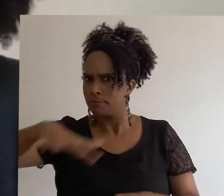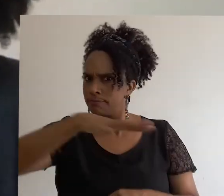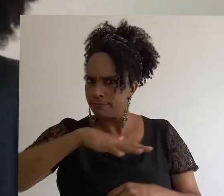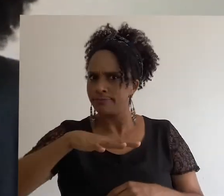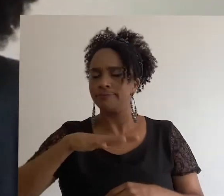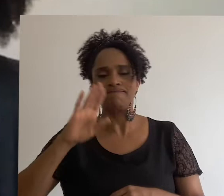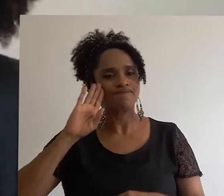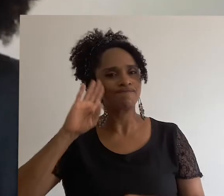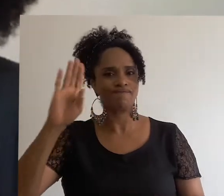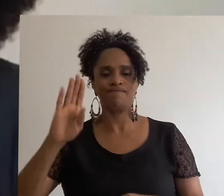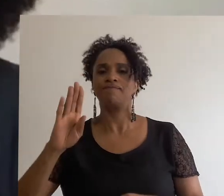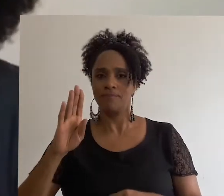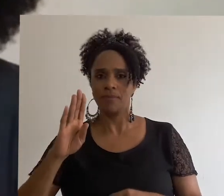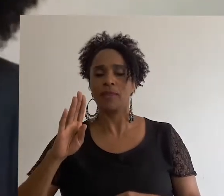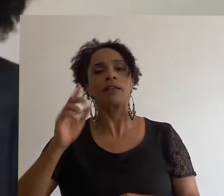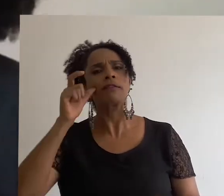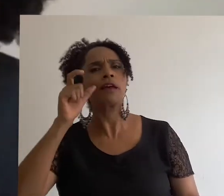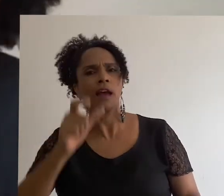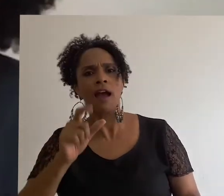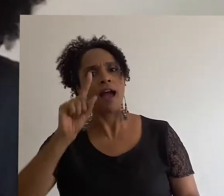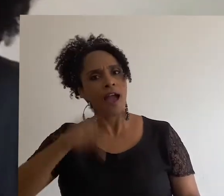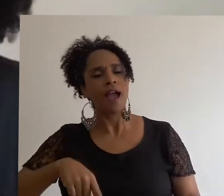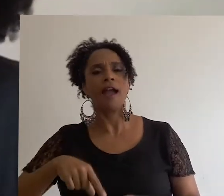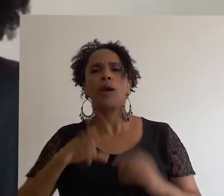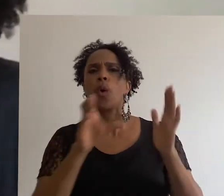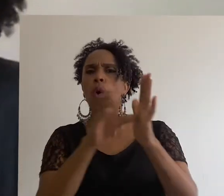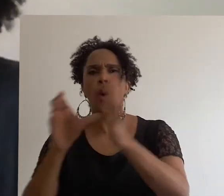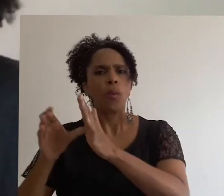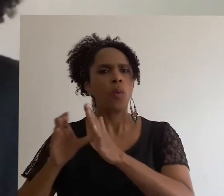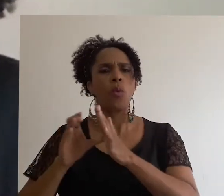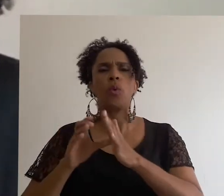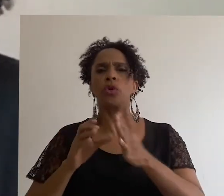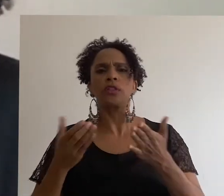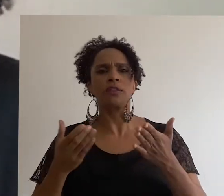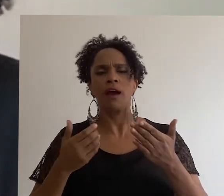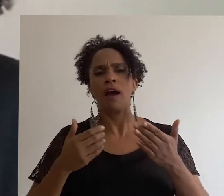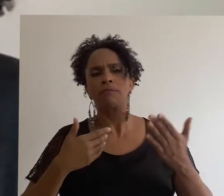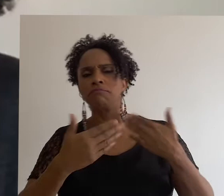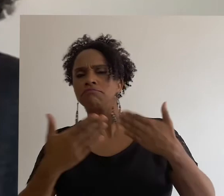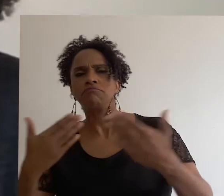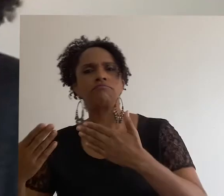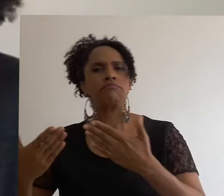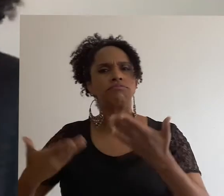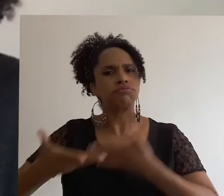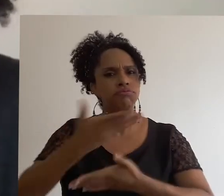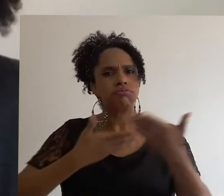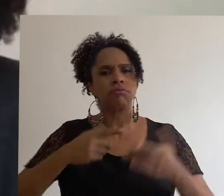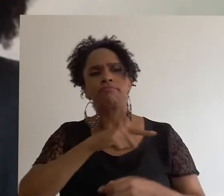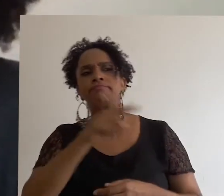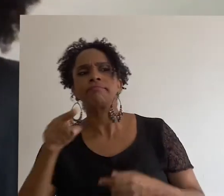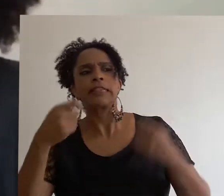com as comunidades que nos interessam, que são aquelas que estão em torno dos campi e quem é que mais tem